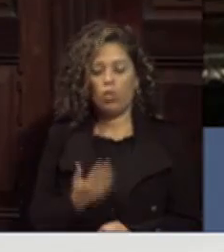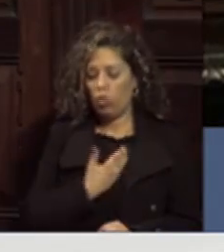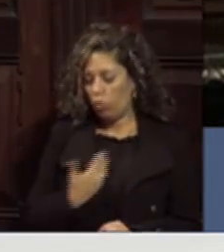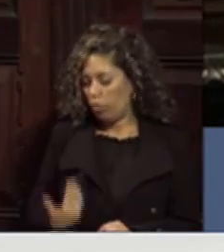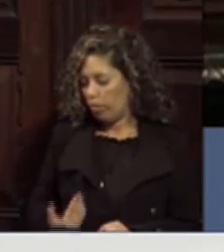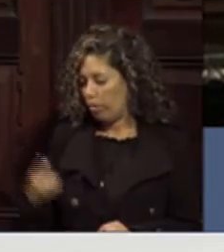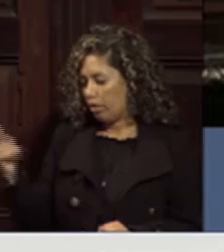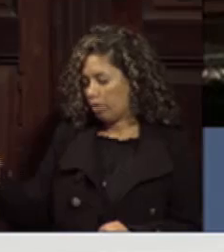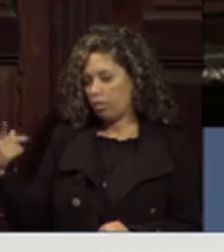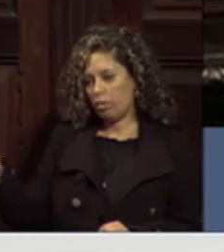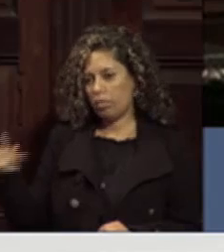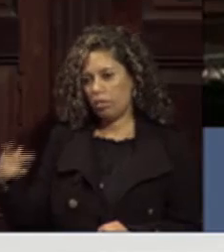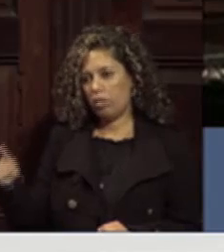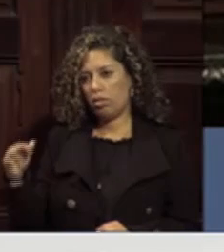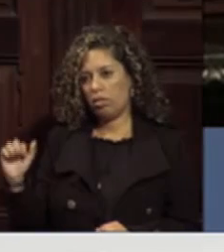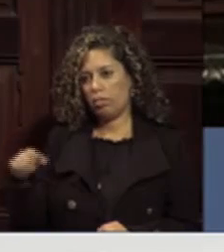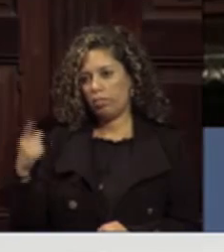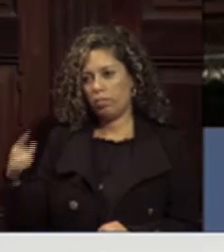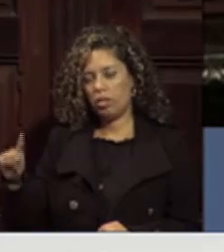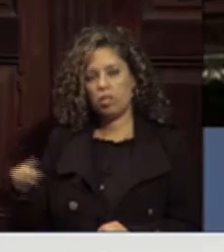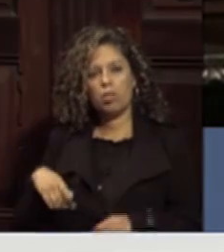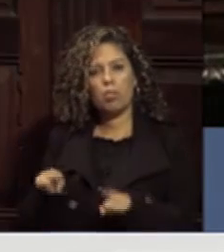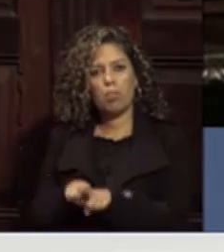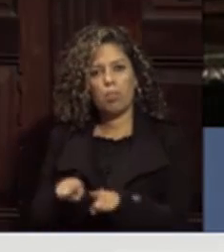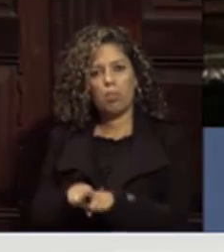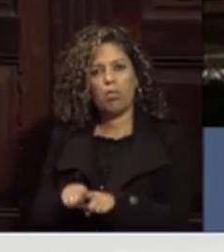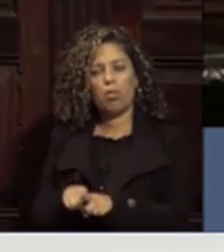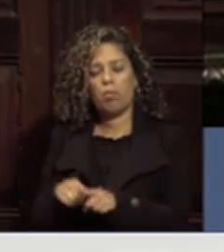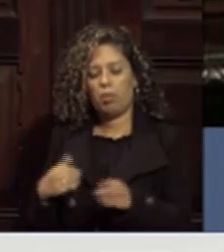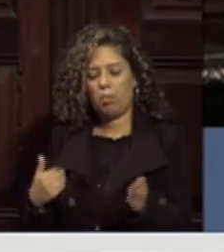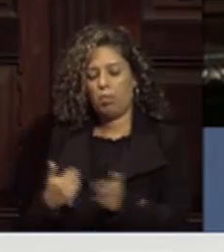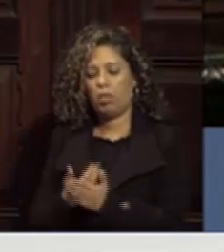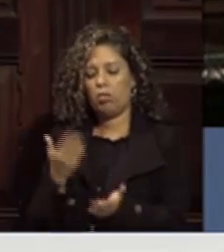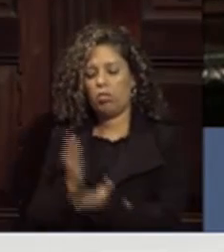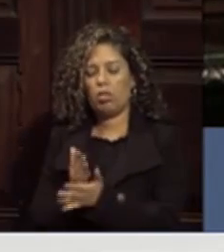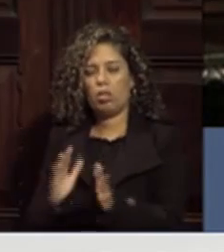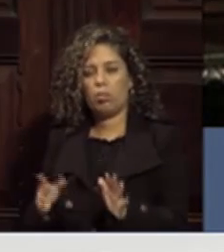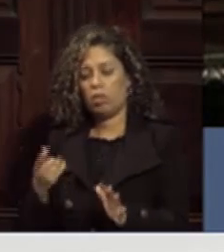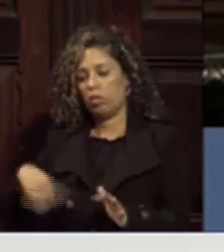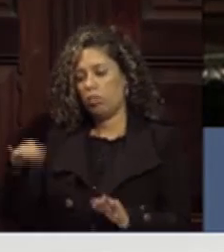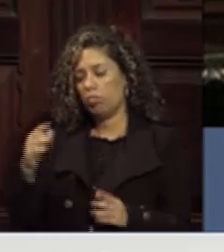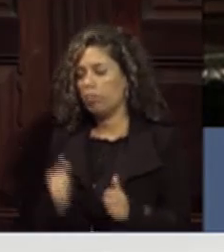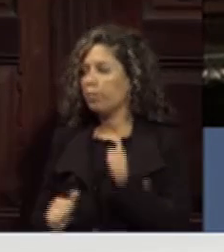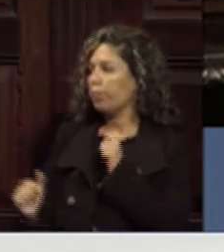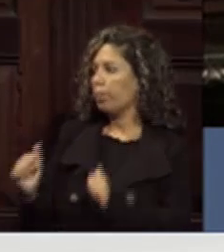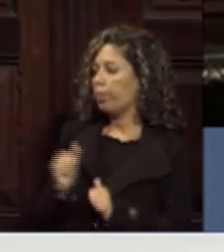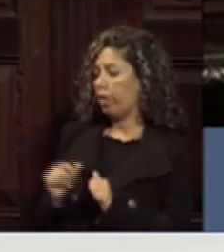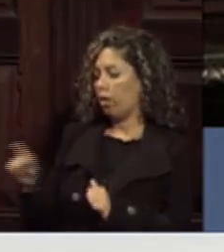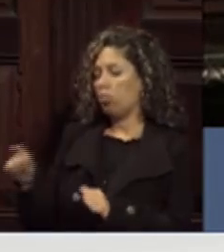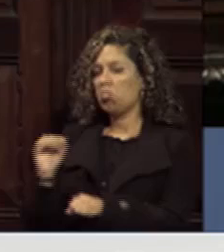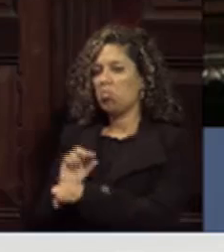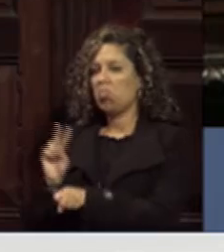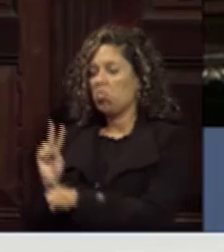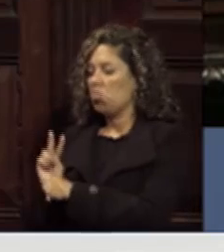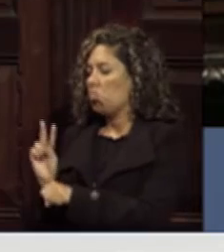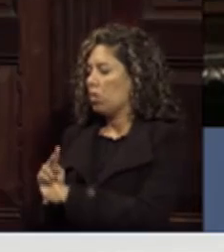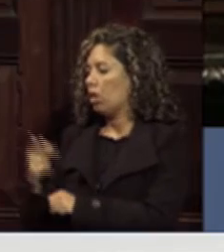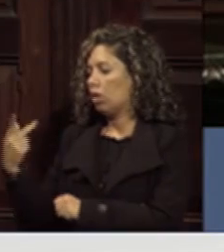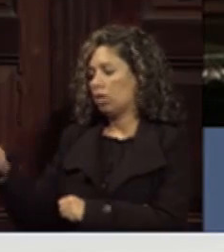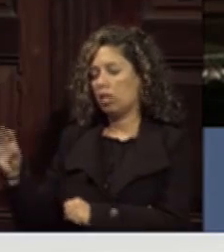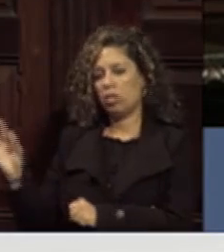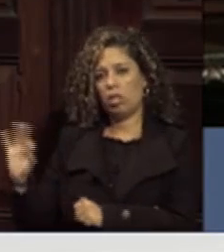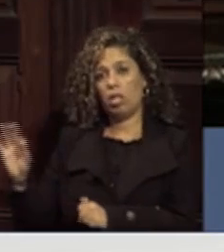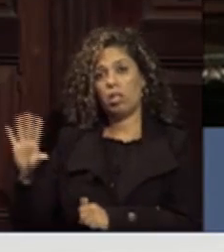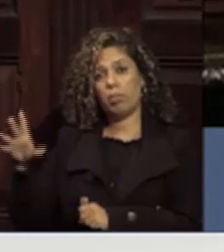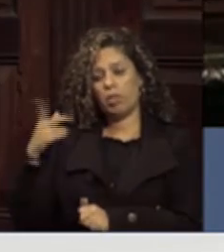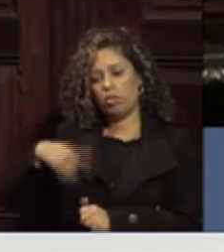nessa Secretaria de Educação e nessa presidência da FAETEC, nenhuma. Mas não podemos abrir mão dessa política, não